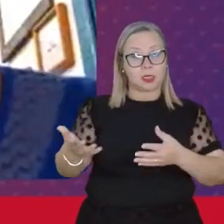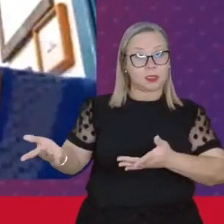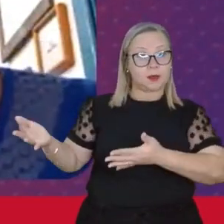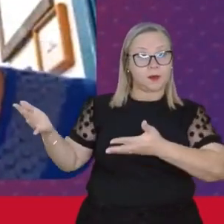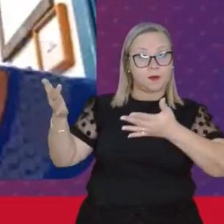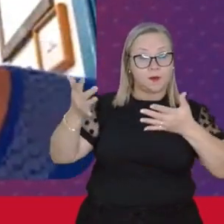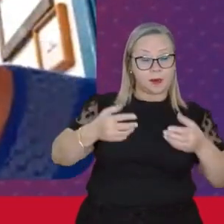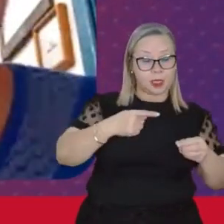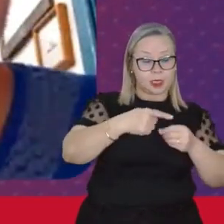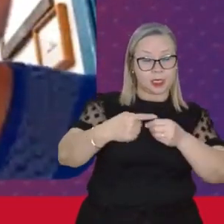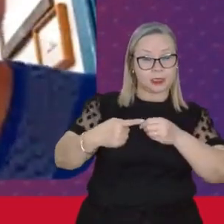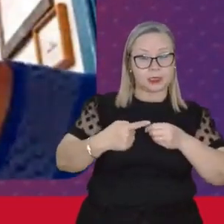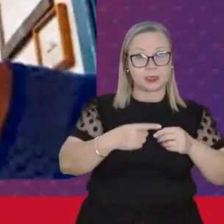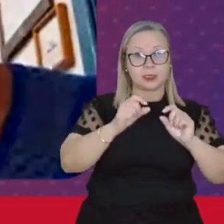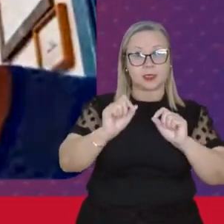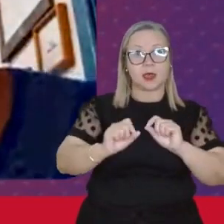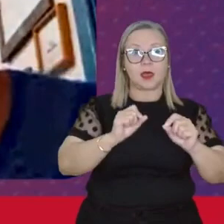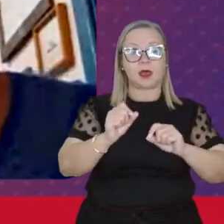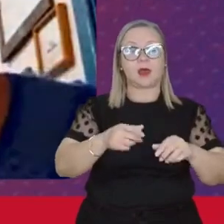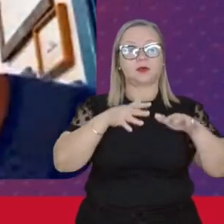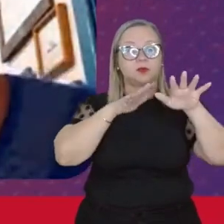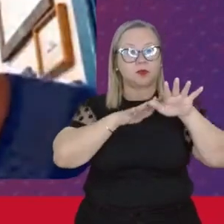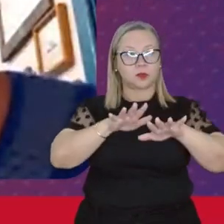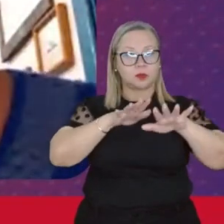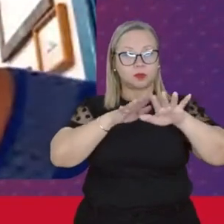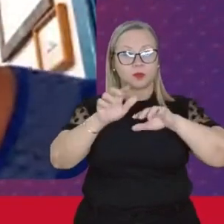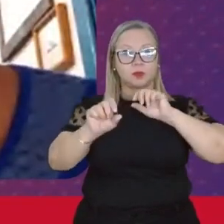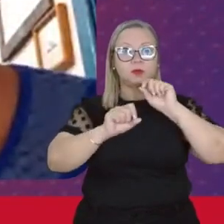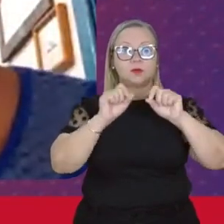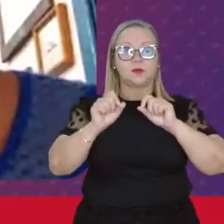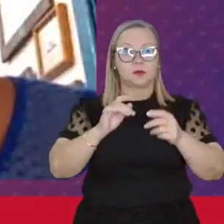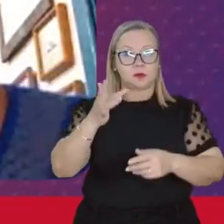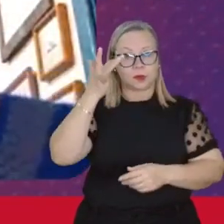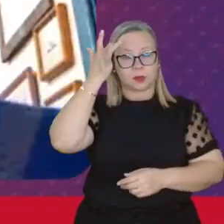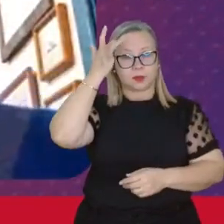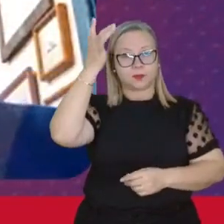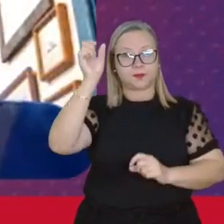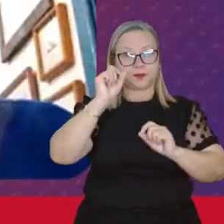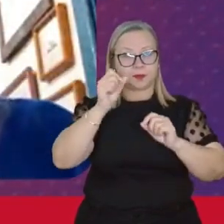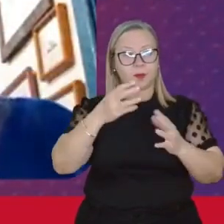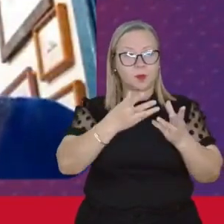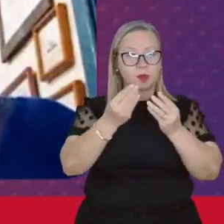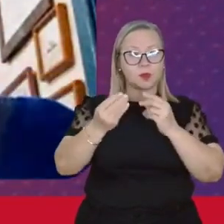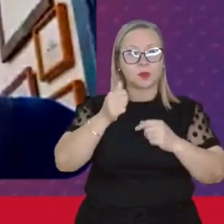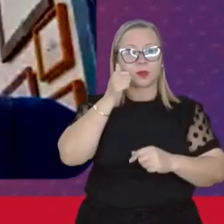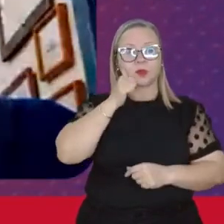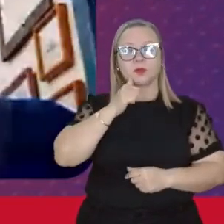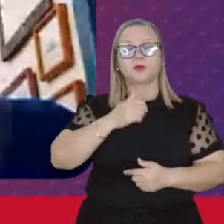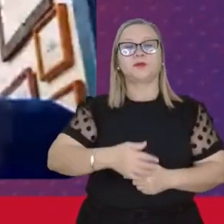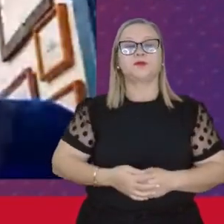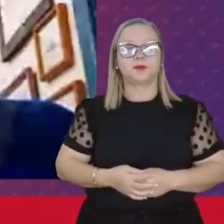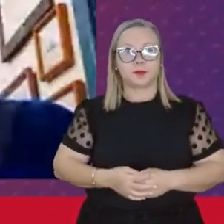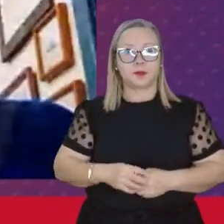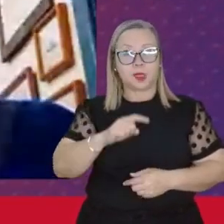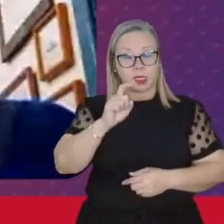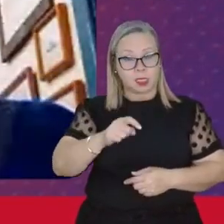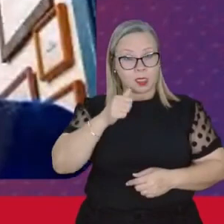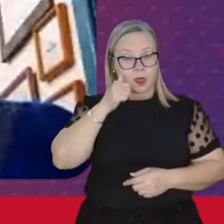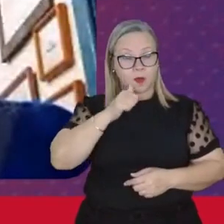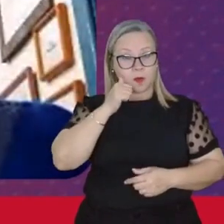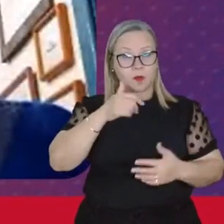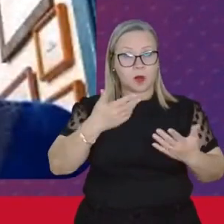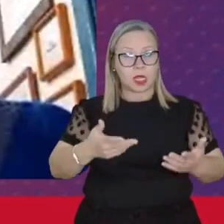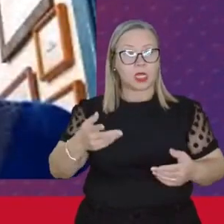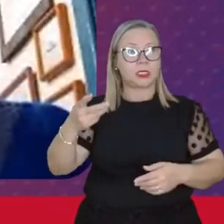áreas urbanas para lutar dentro da selva, que não é fácil, o desafio é grande, né? São mulheres que vêm de